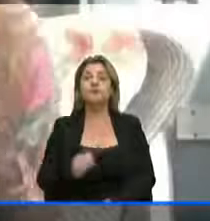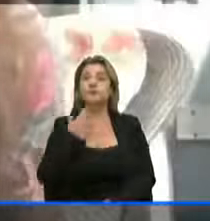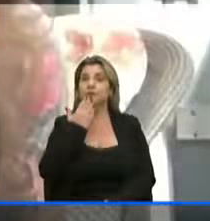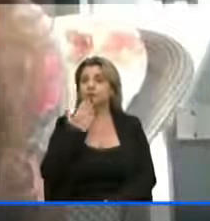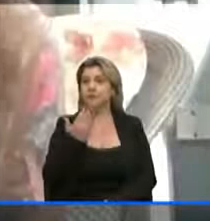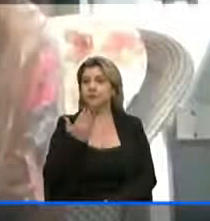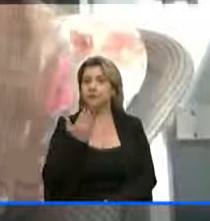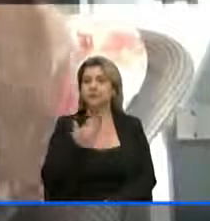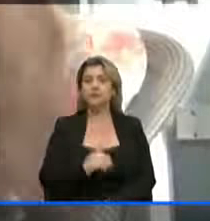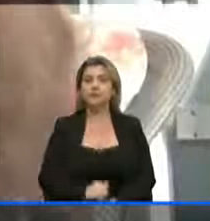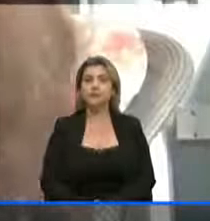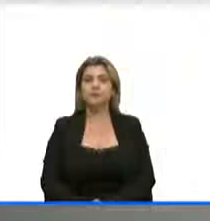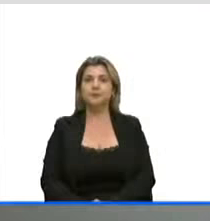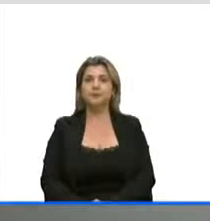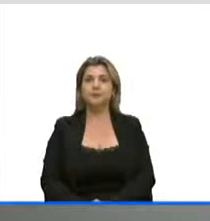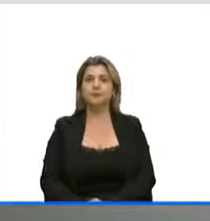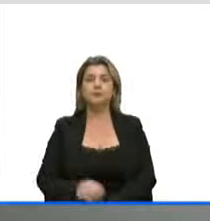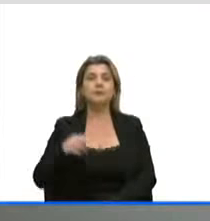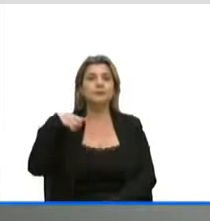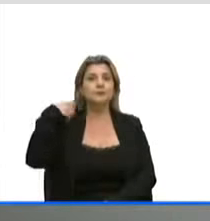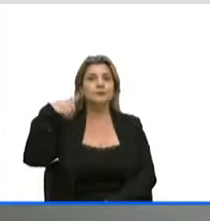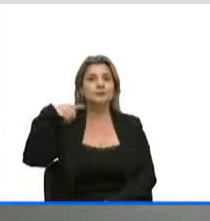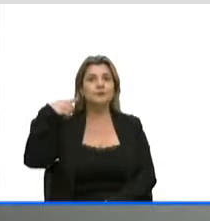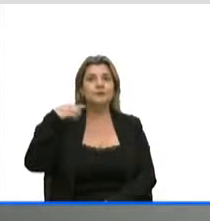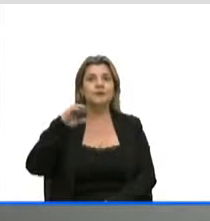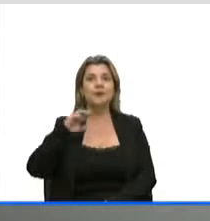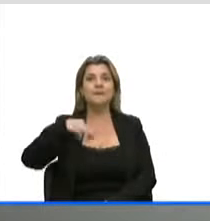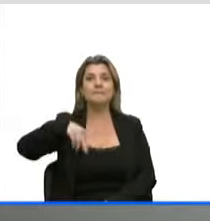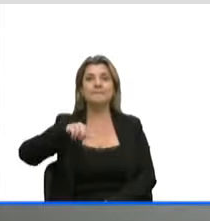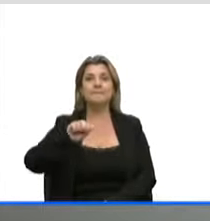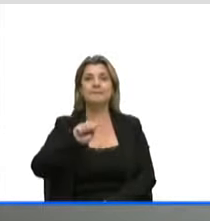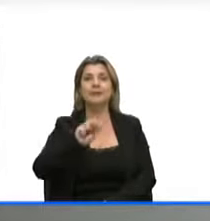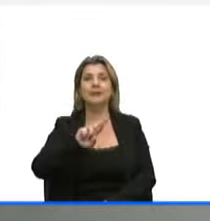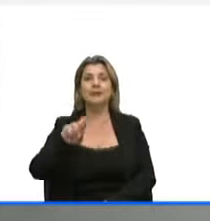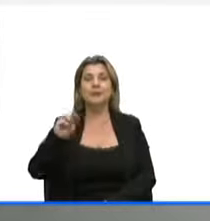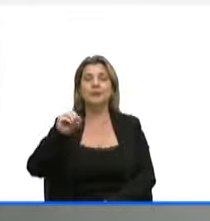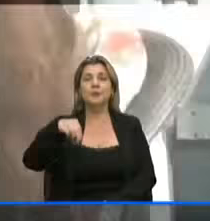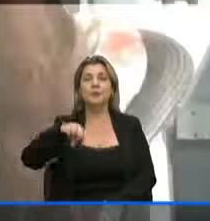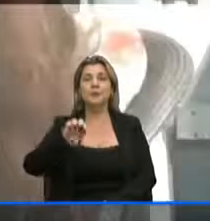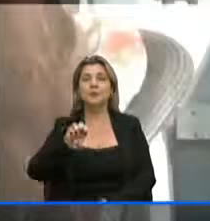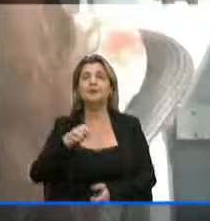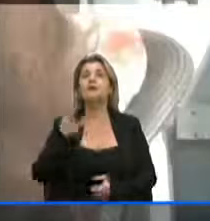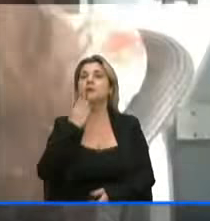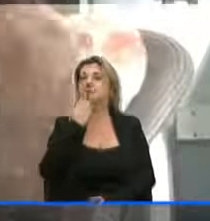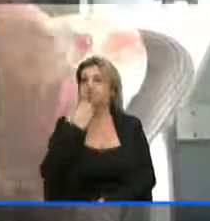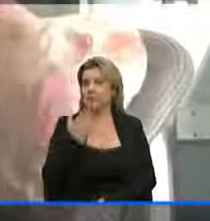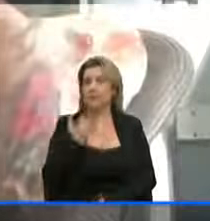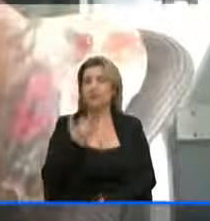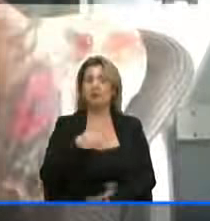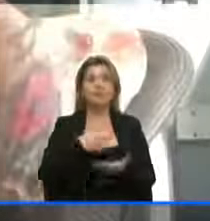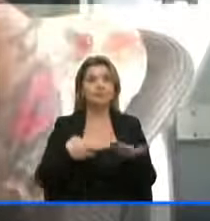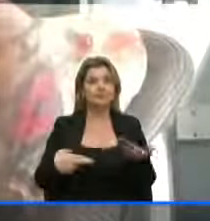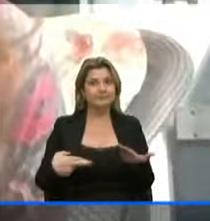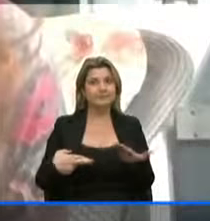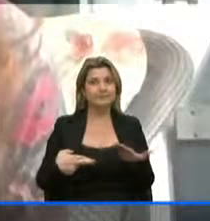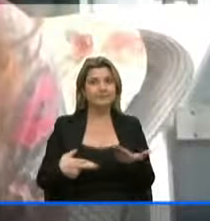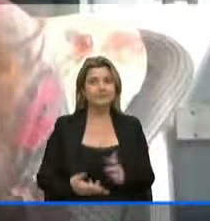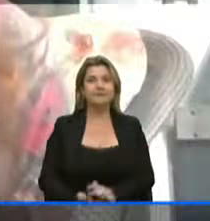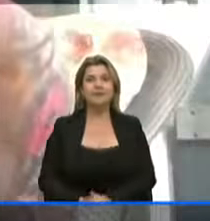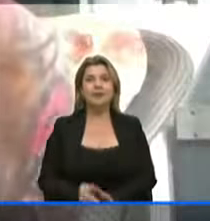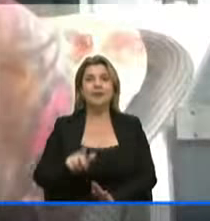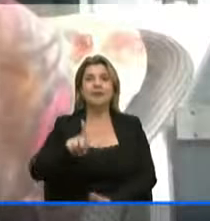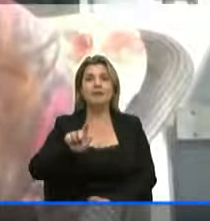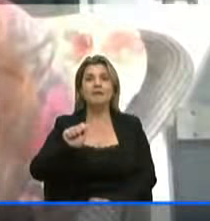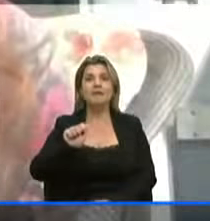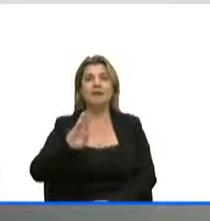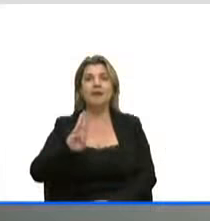Favorável. Favorável, deputado Fernando Marrone, ok, favorável, relator. Bom dia, Gabriel